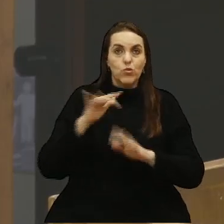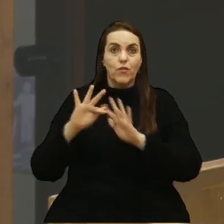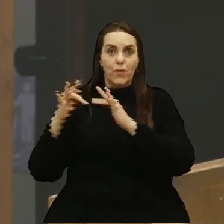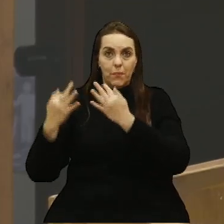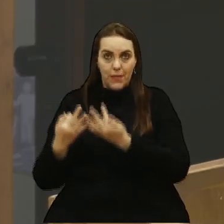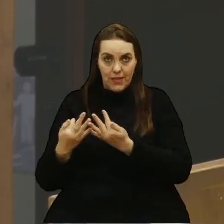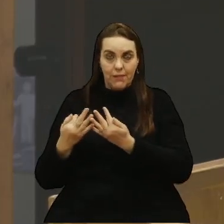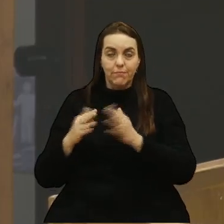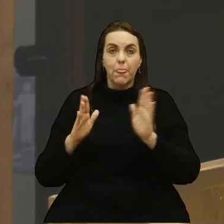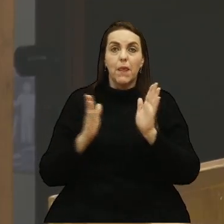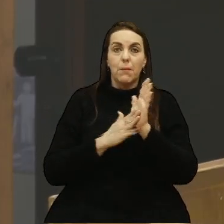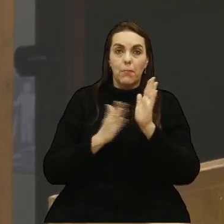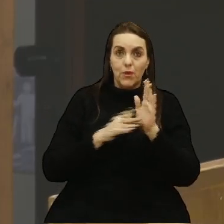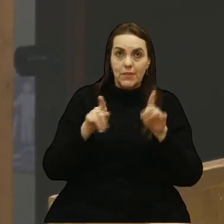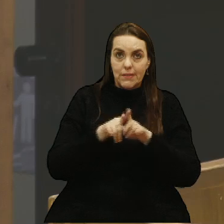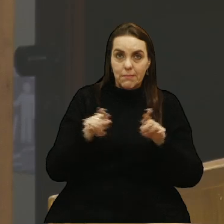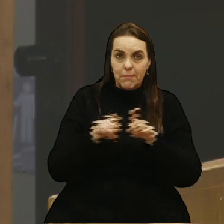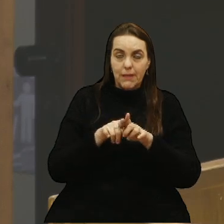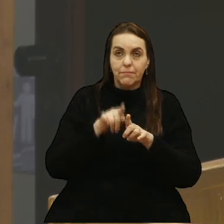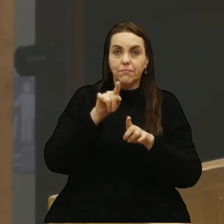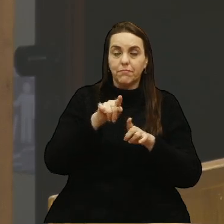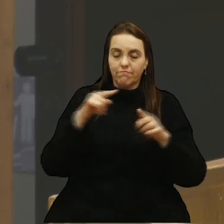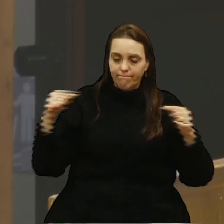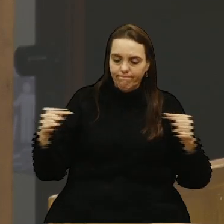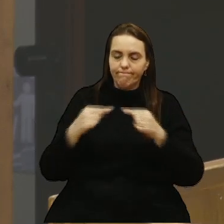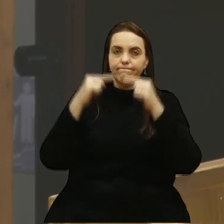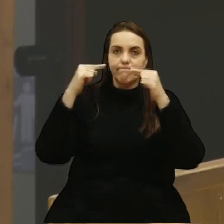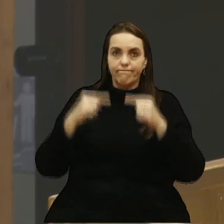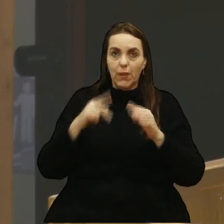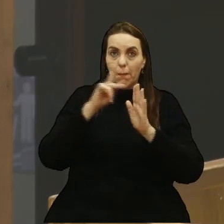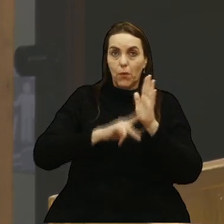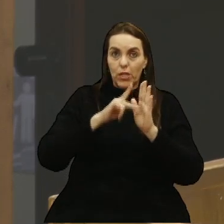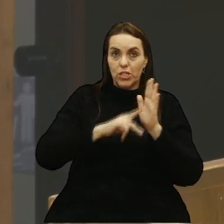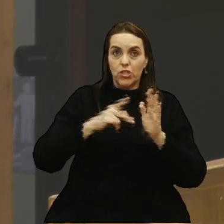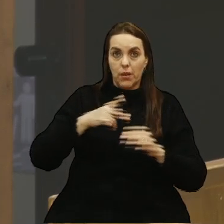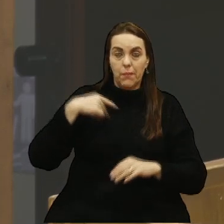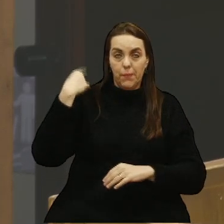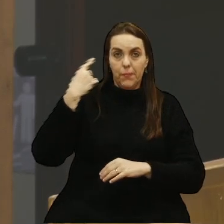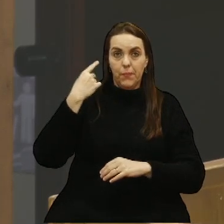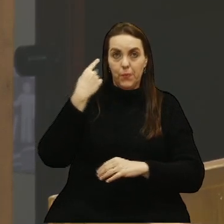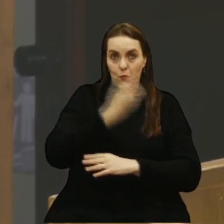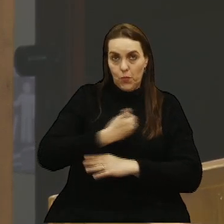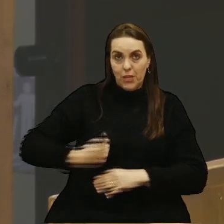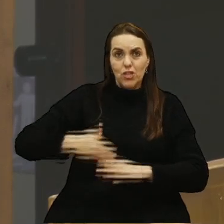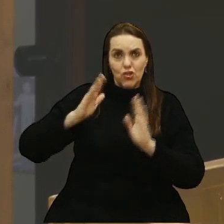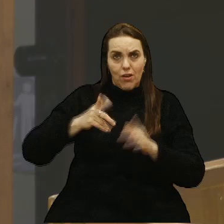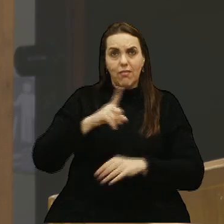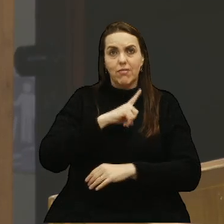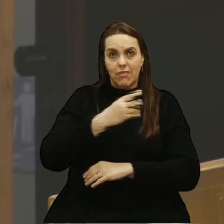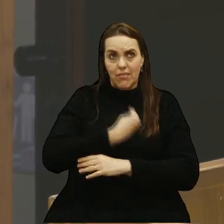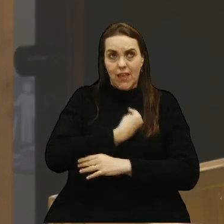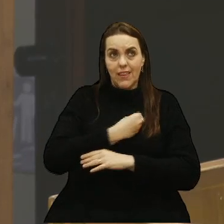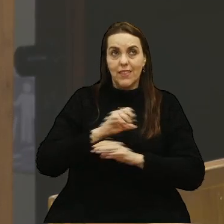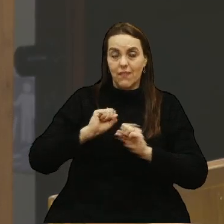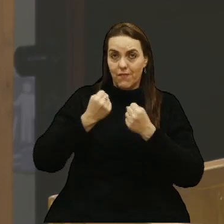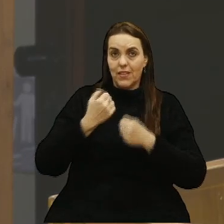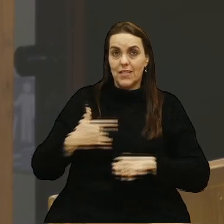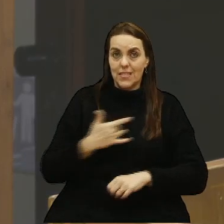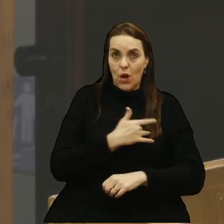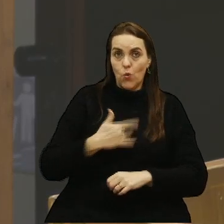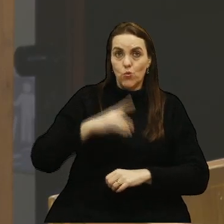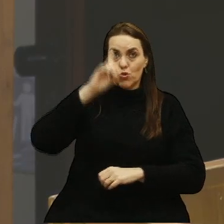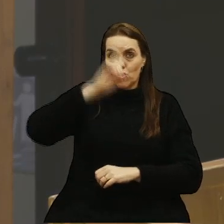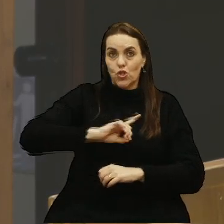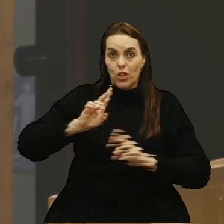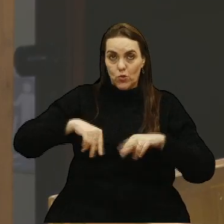A proposta também alinha-se com as políticas públicas já existentes que defendem a saúde e os direitos humanos, permitindo que